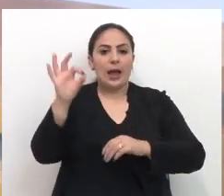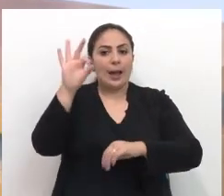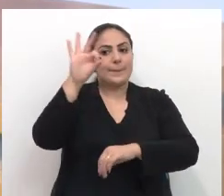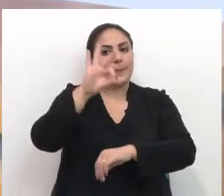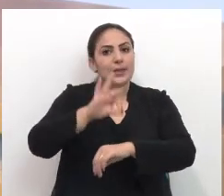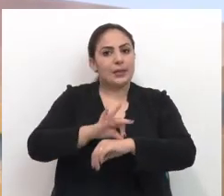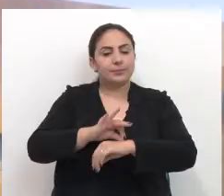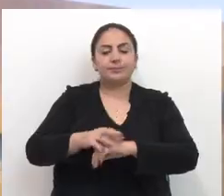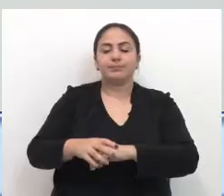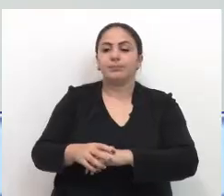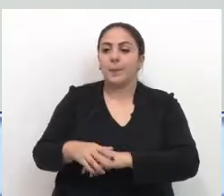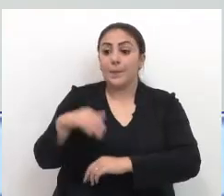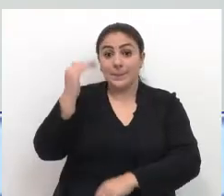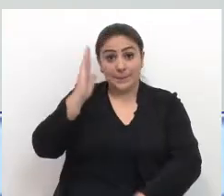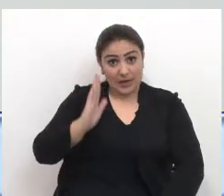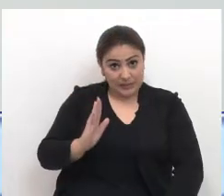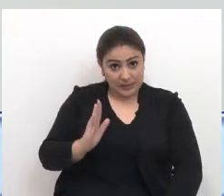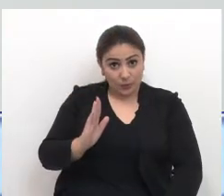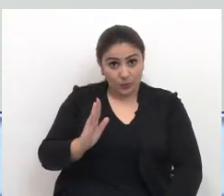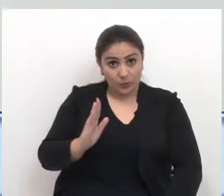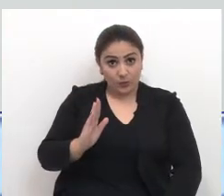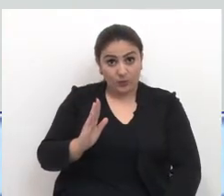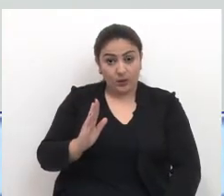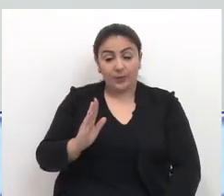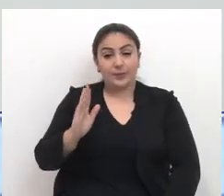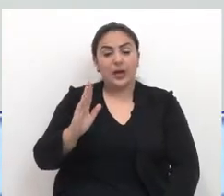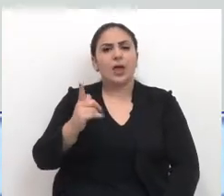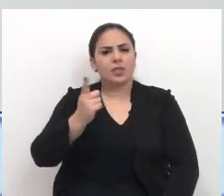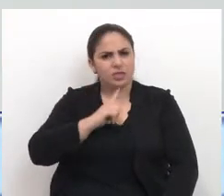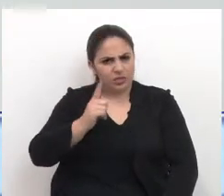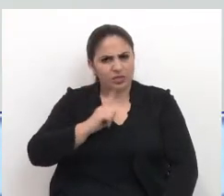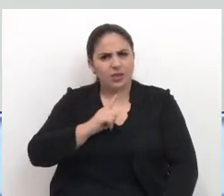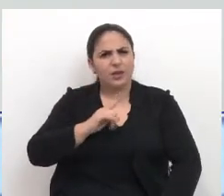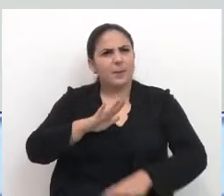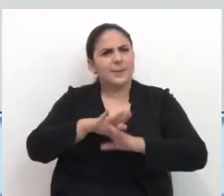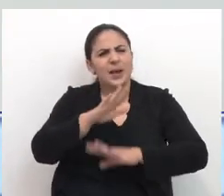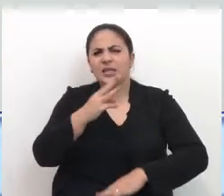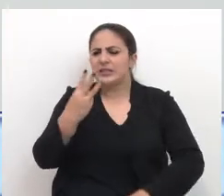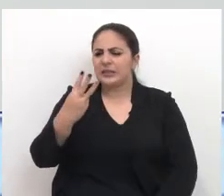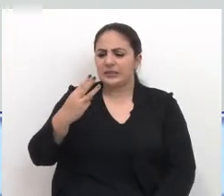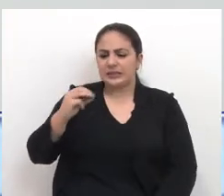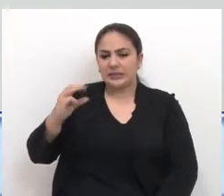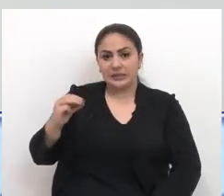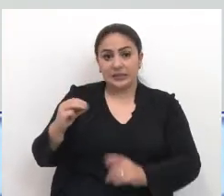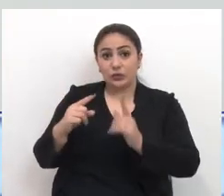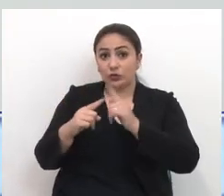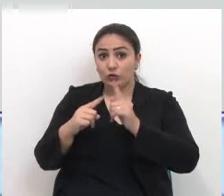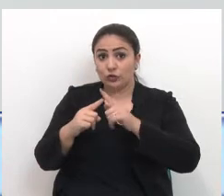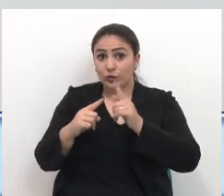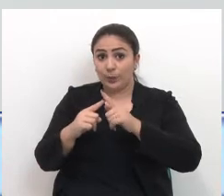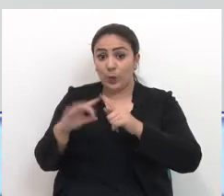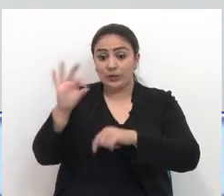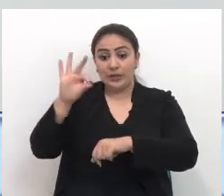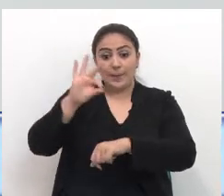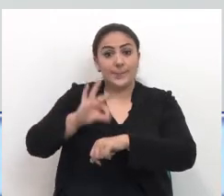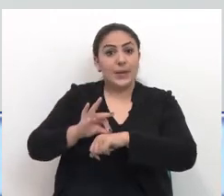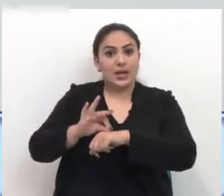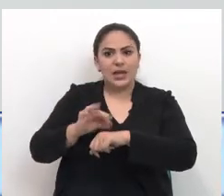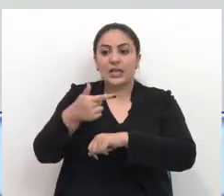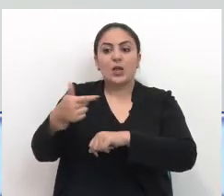das abelhas. No Brasil, existem mais de 300 espécies de